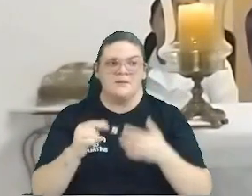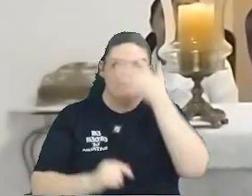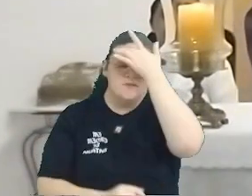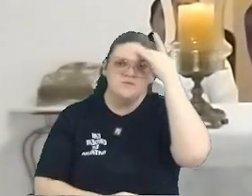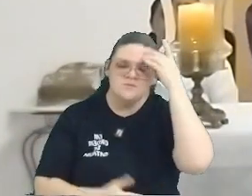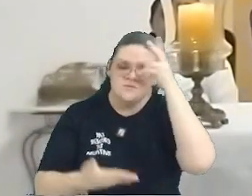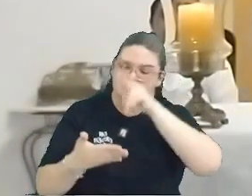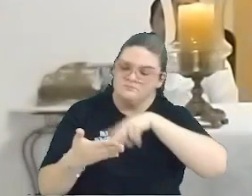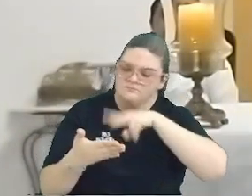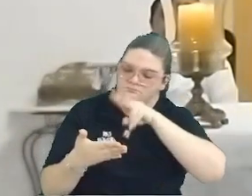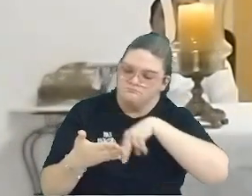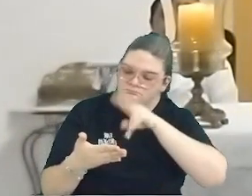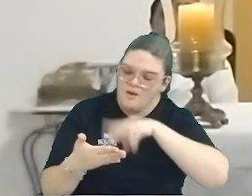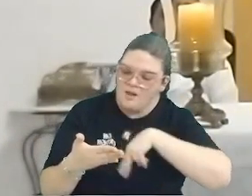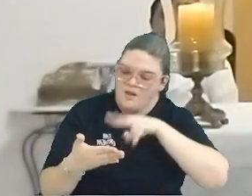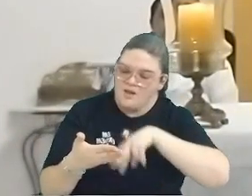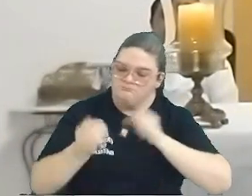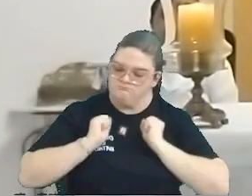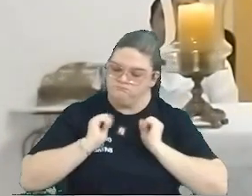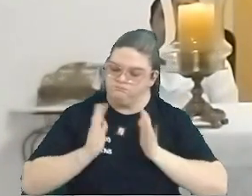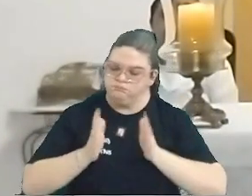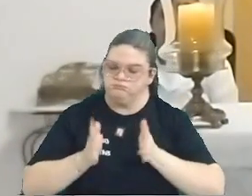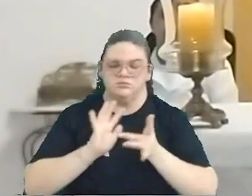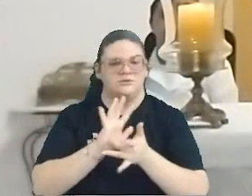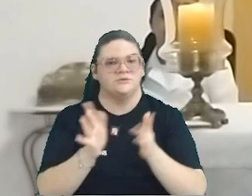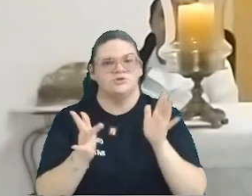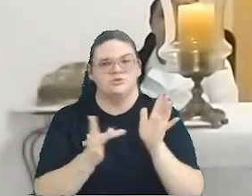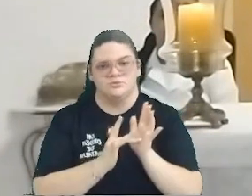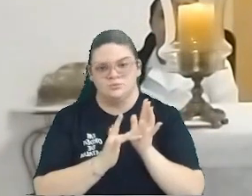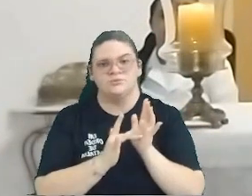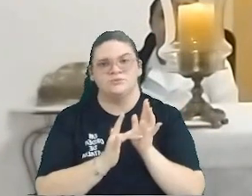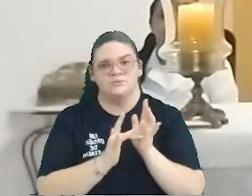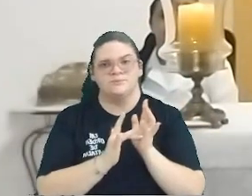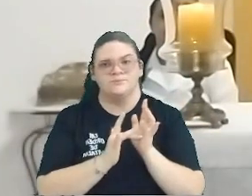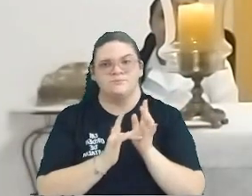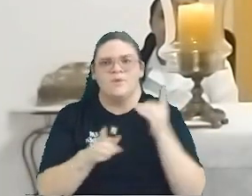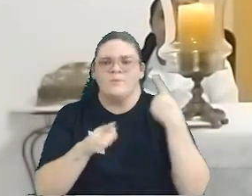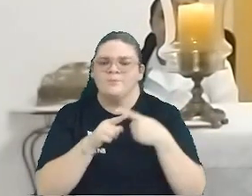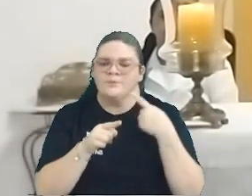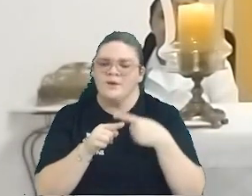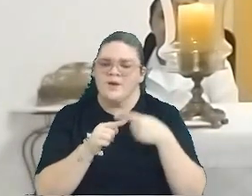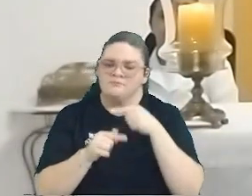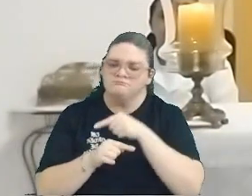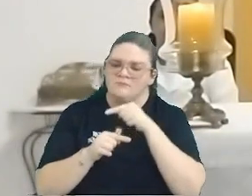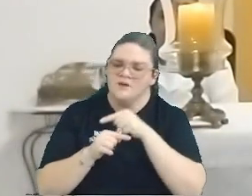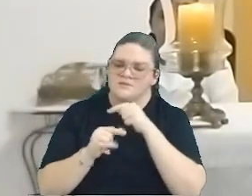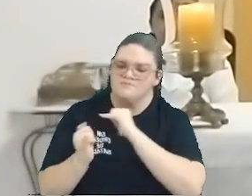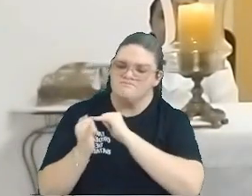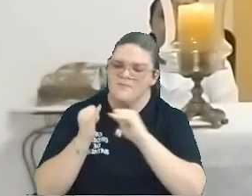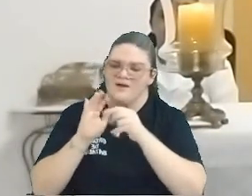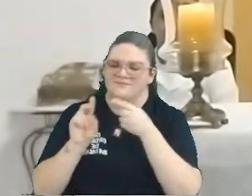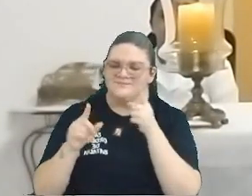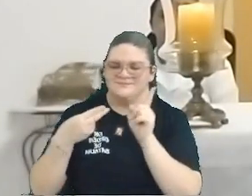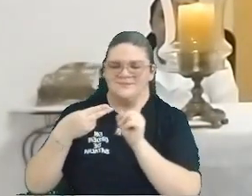evangelho esta atitude de Jesus. Porque foi esta passagem que